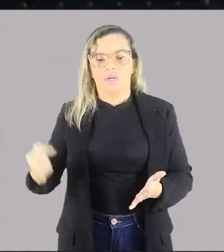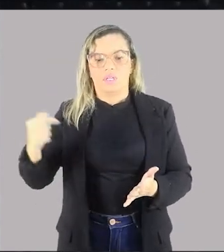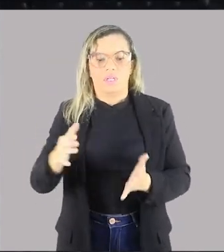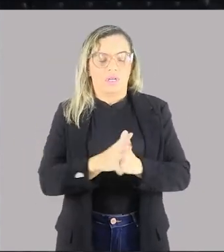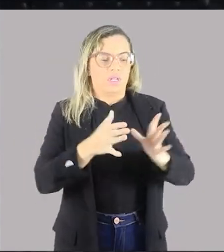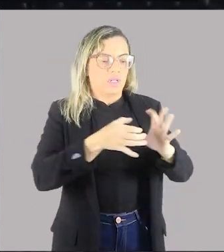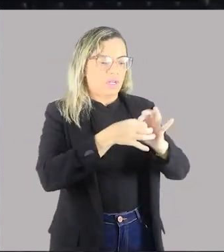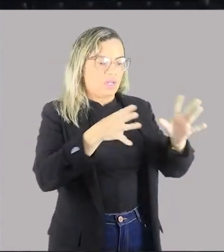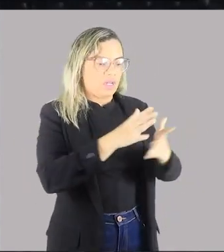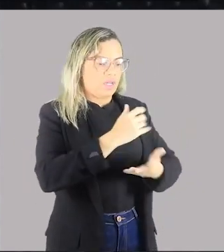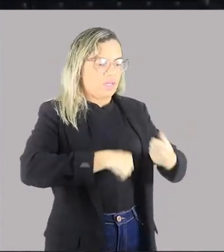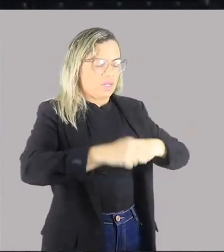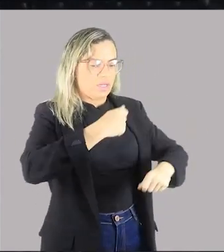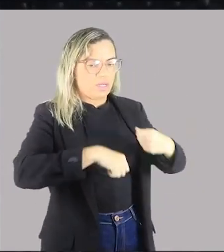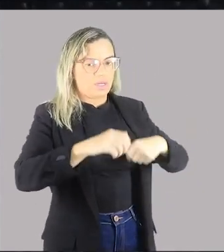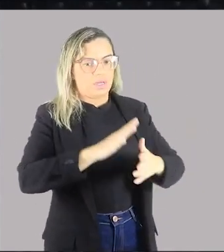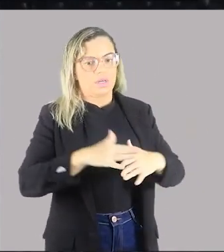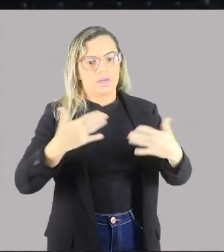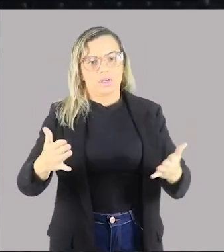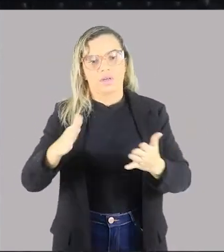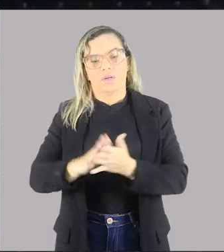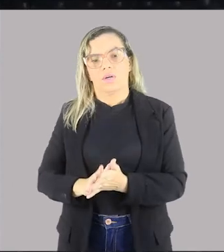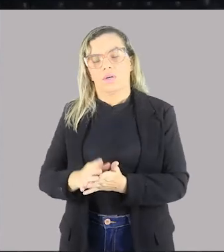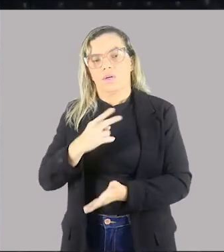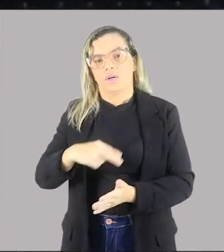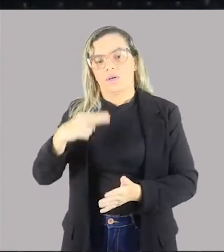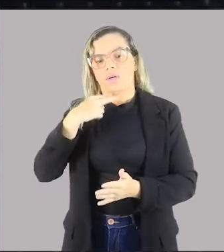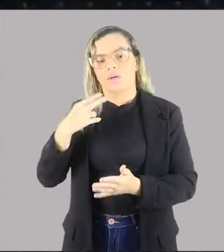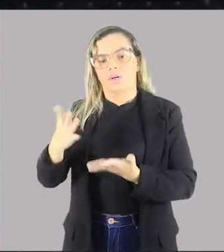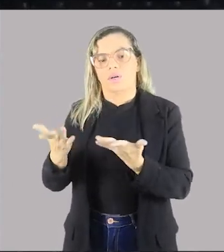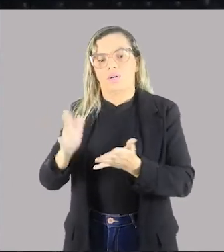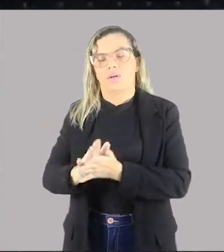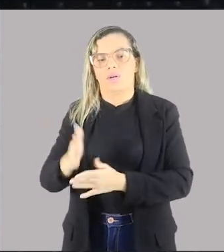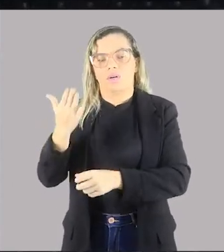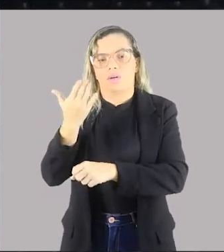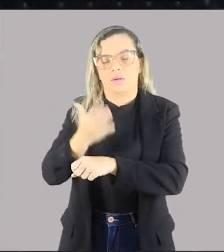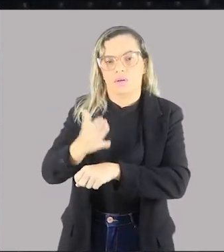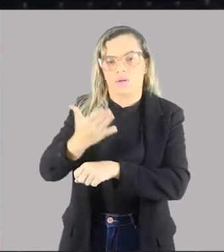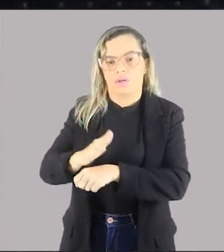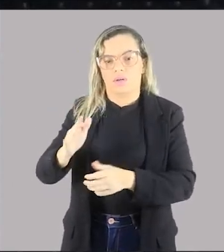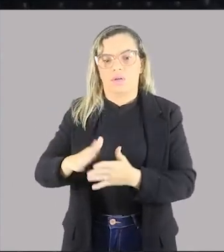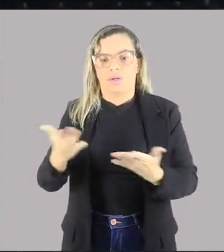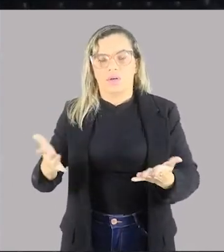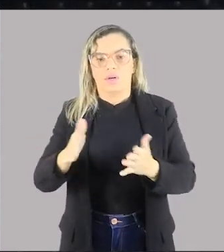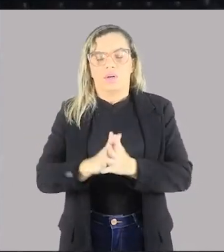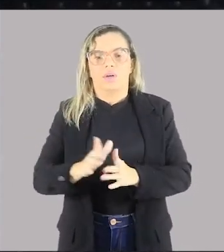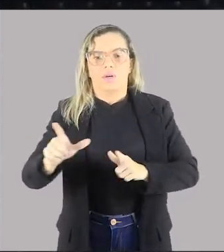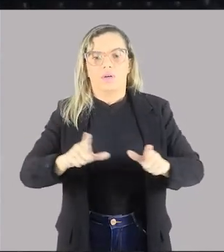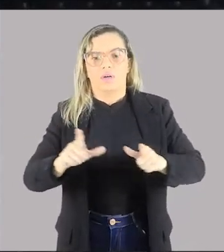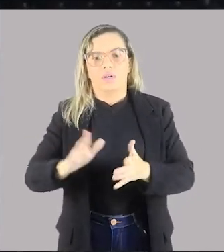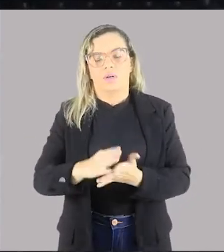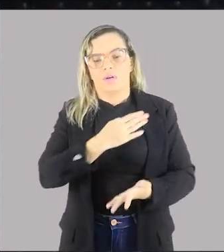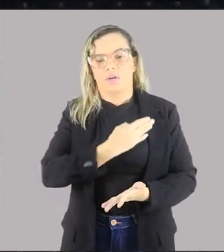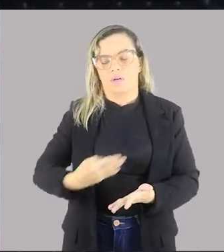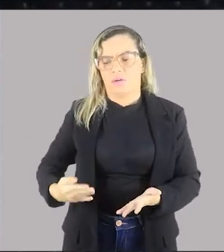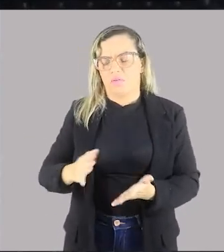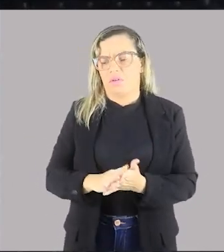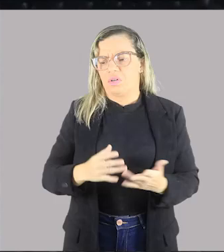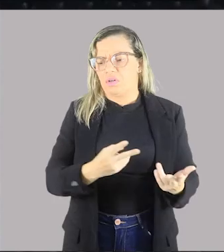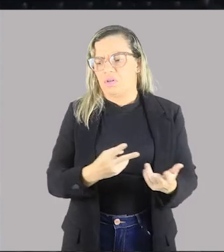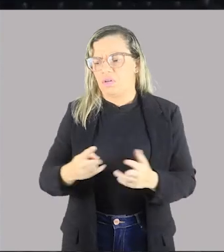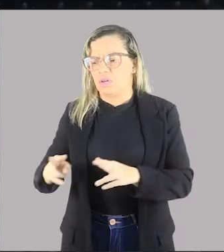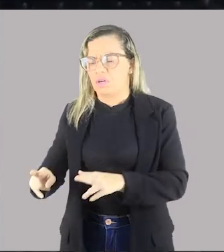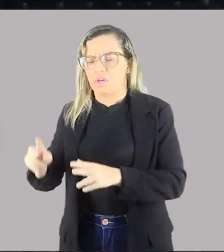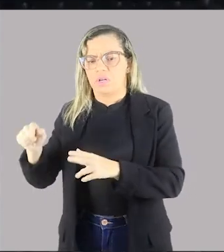aí uma impossibilidade de exercício do dever público, ou seja, do serviço público, e, ao mesmo tempo, gerir